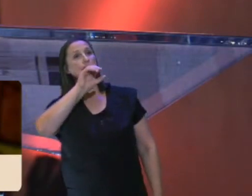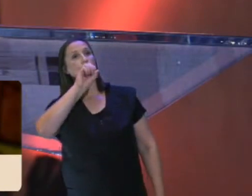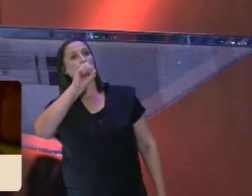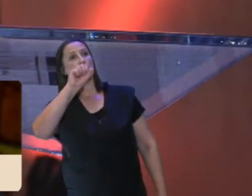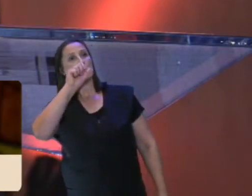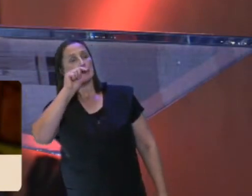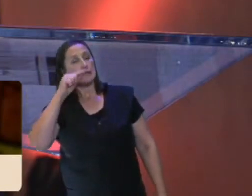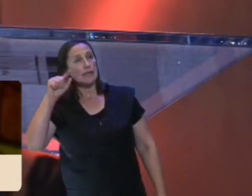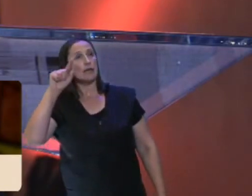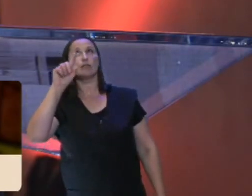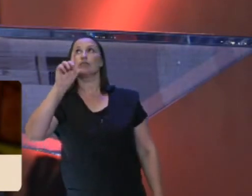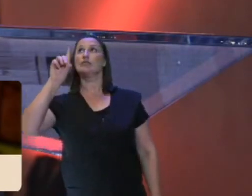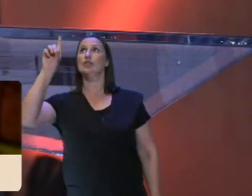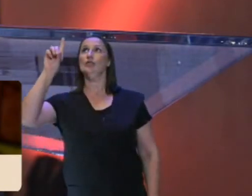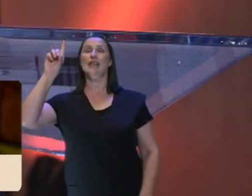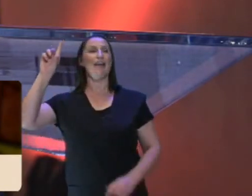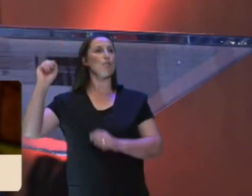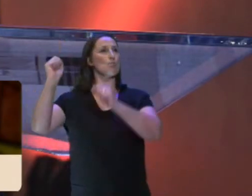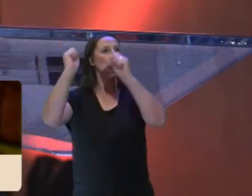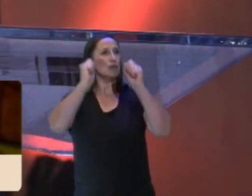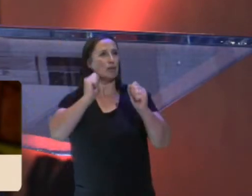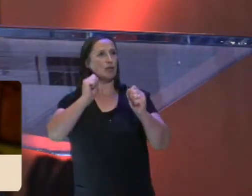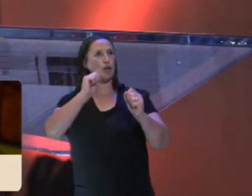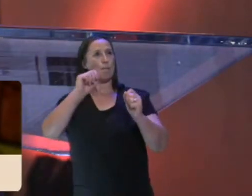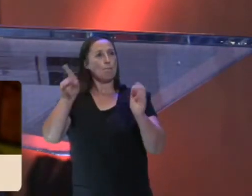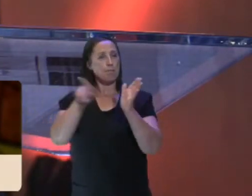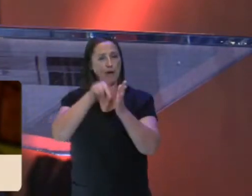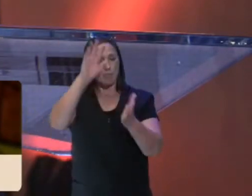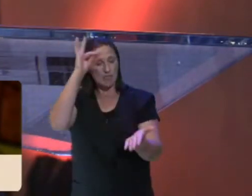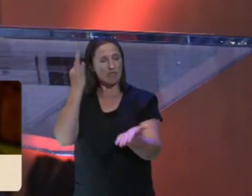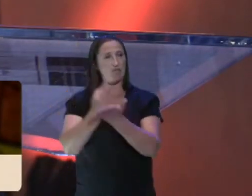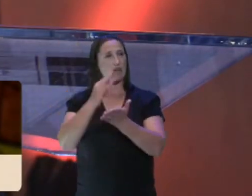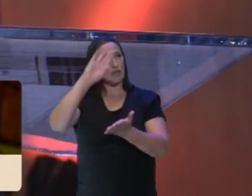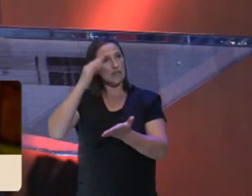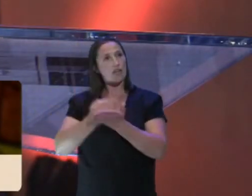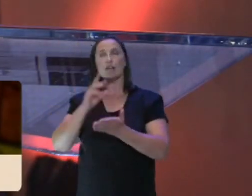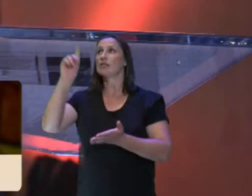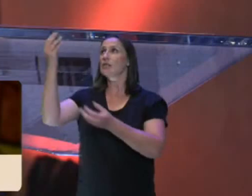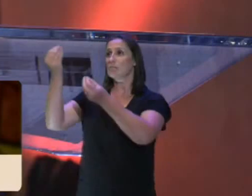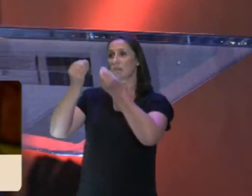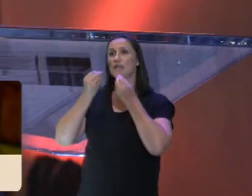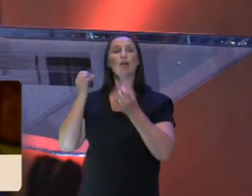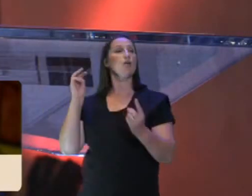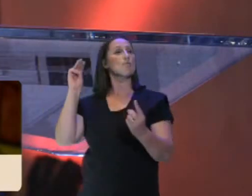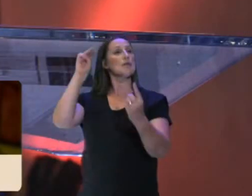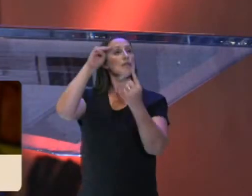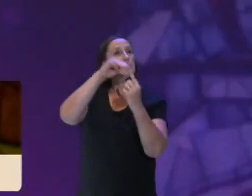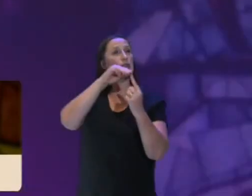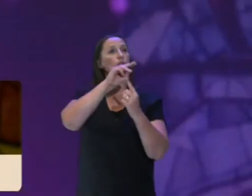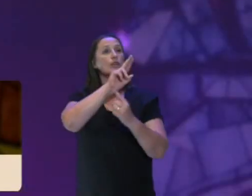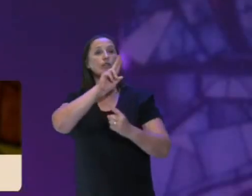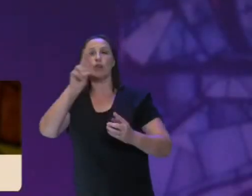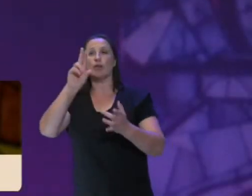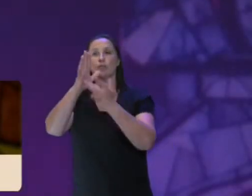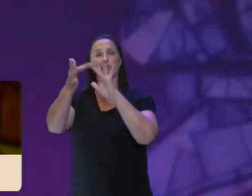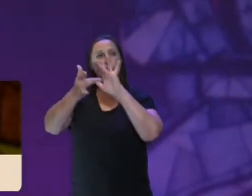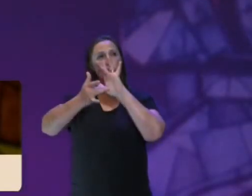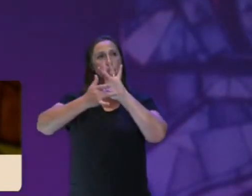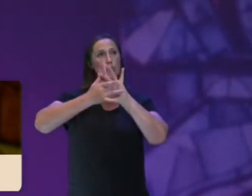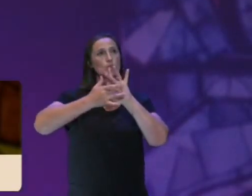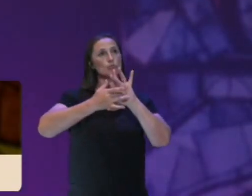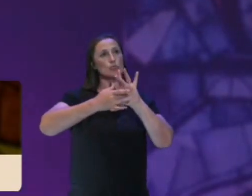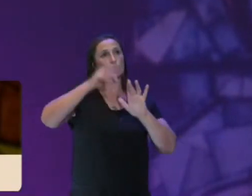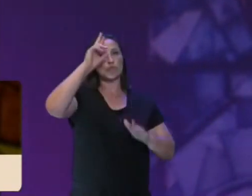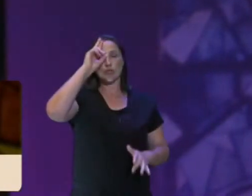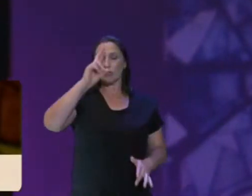da fé na nossa vida. Eu creio que Deus me deu aquela missão, e é em nome do Senhor dos Exércitos que eu